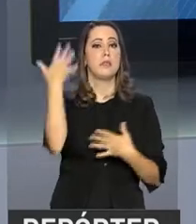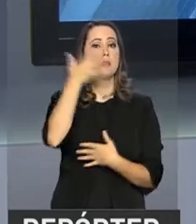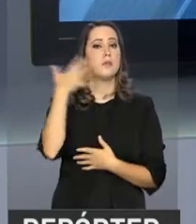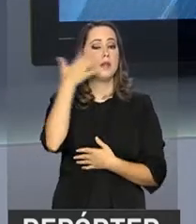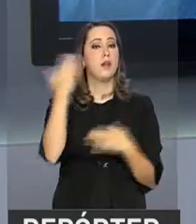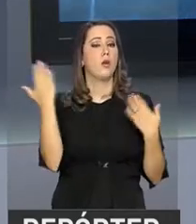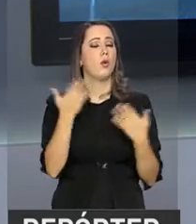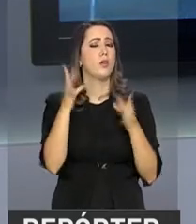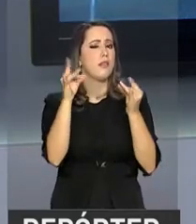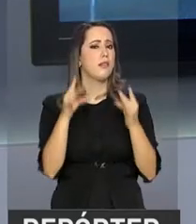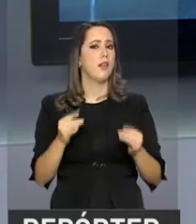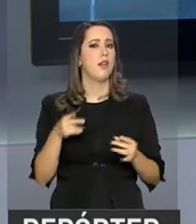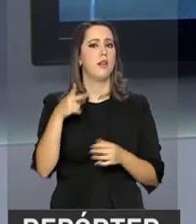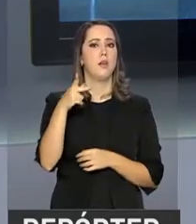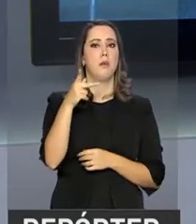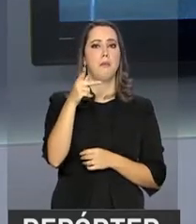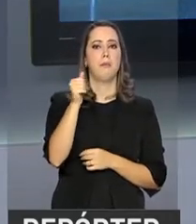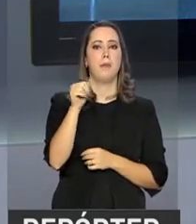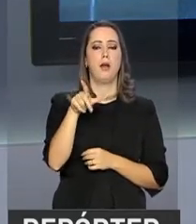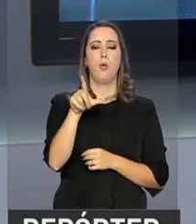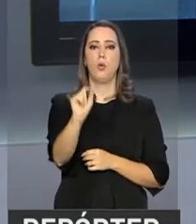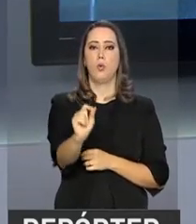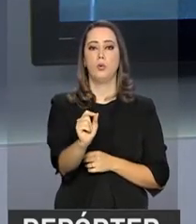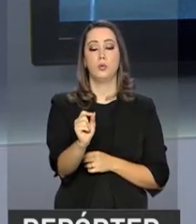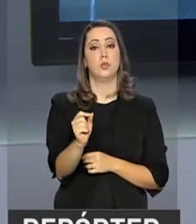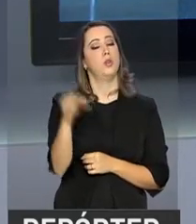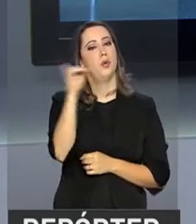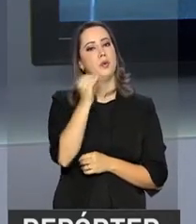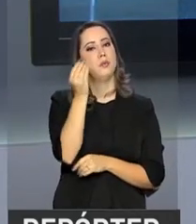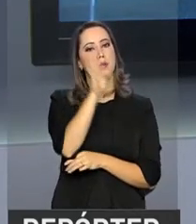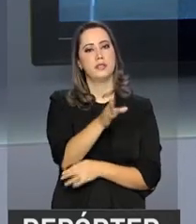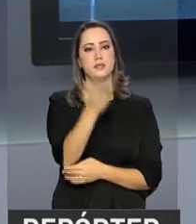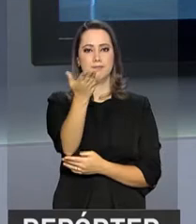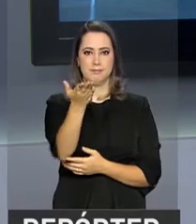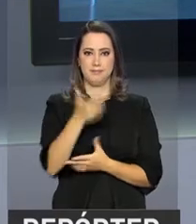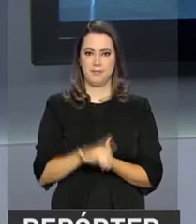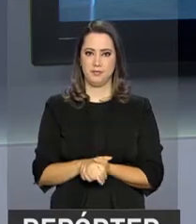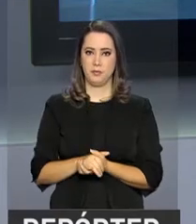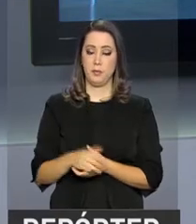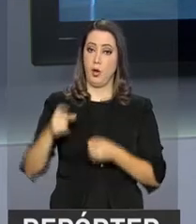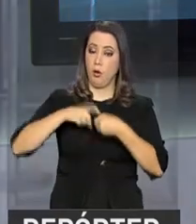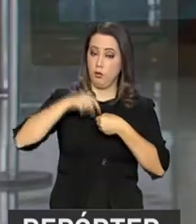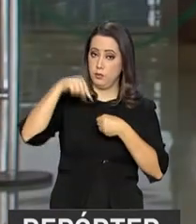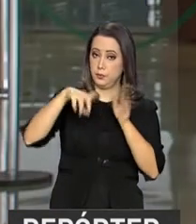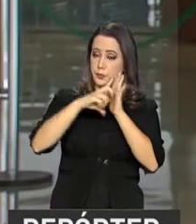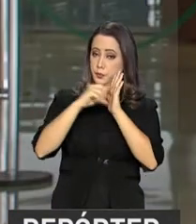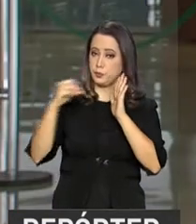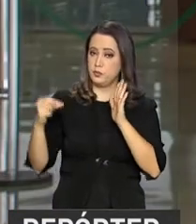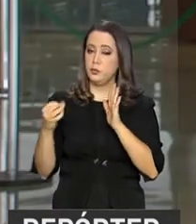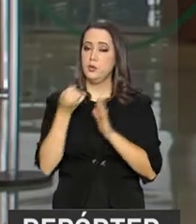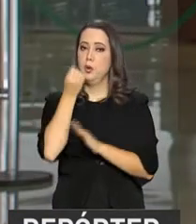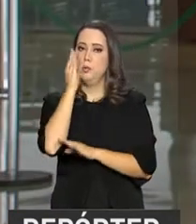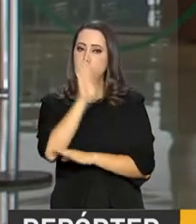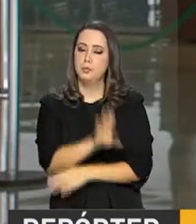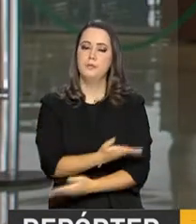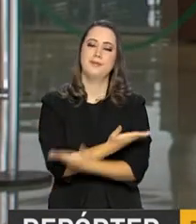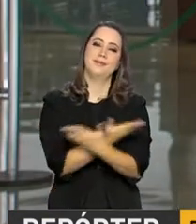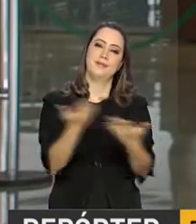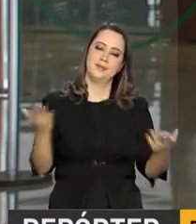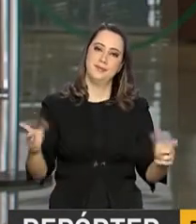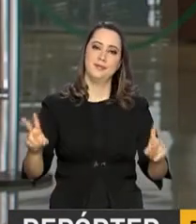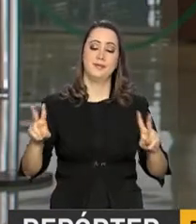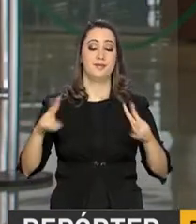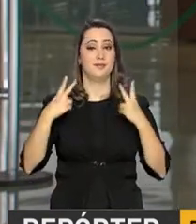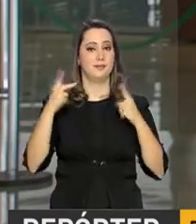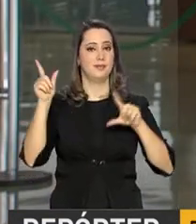esta medida o repórter paulo la sálvia olá paulo boa tarde mais uma vez voltamos aqui do palácio do planalto o à tarde roberto boa tarde a